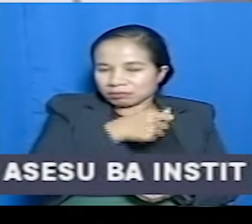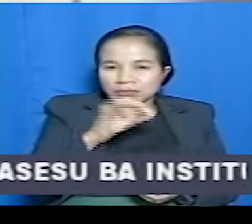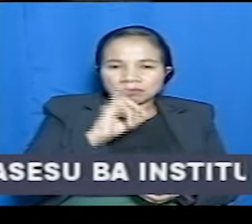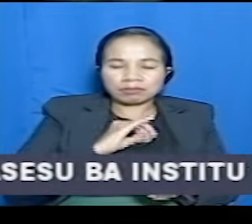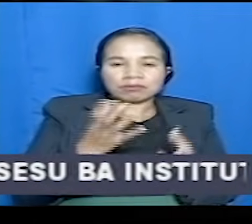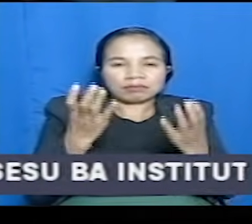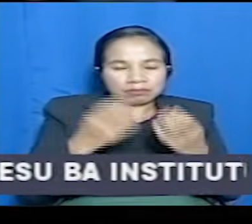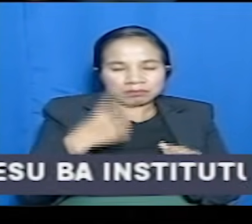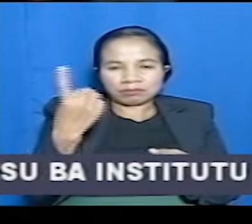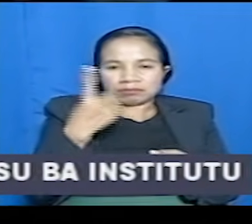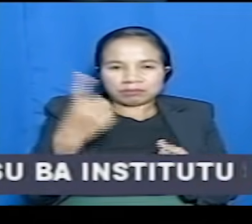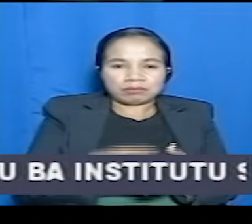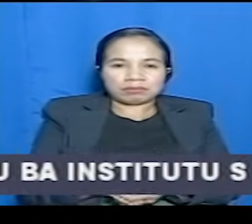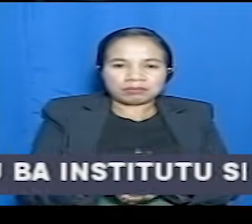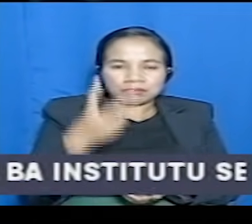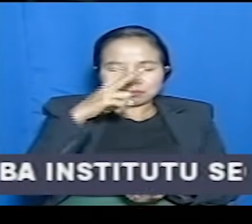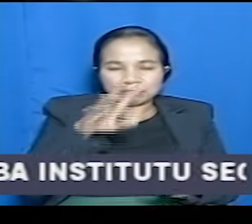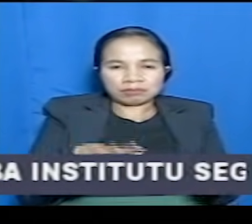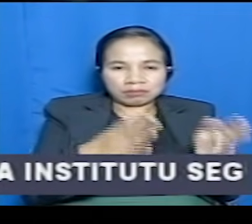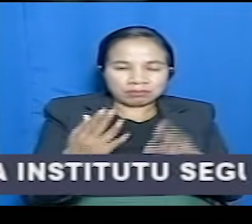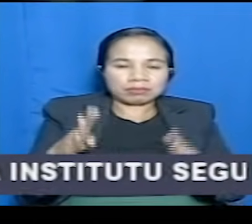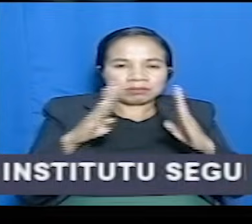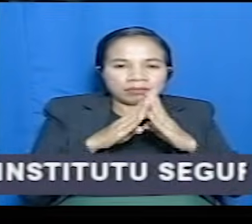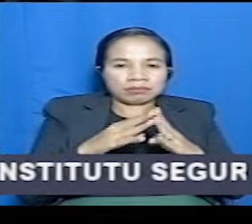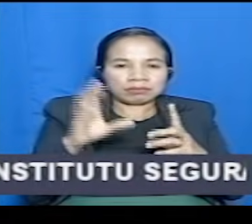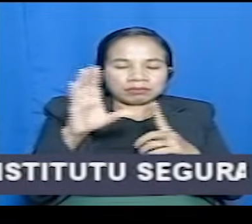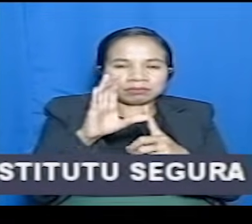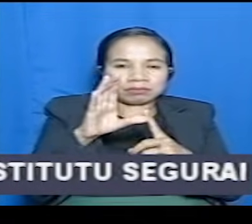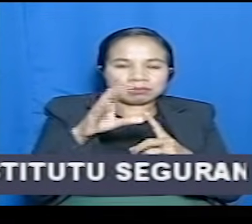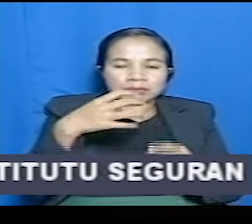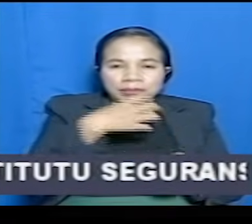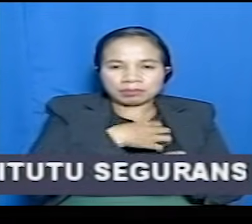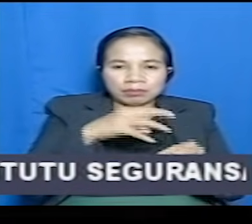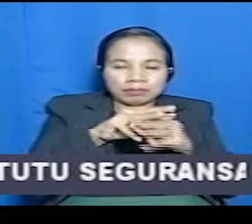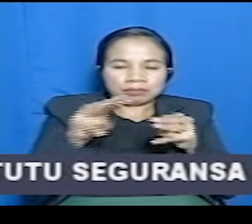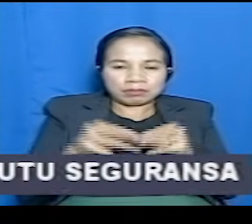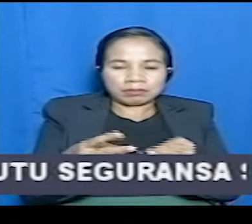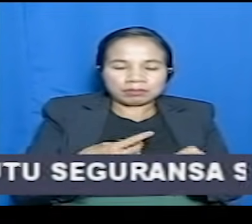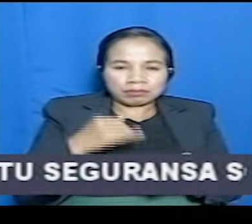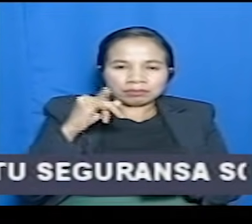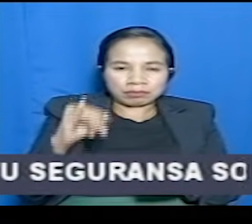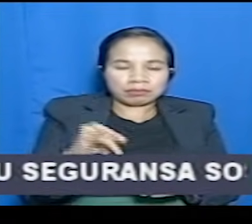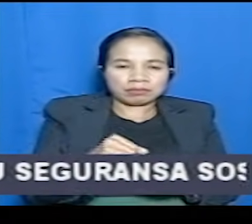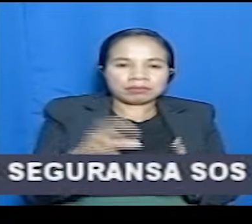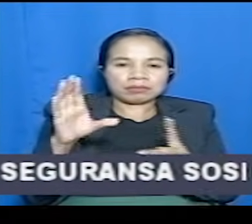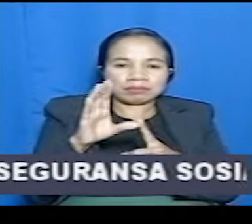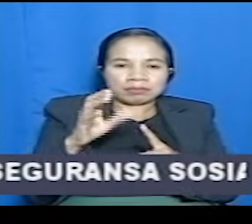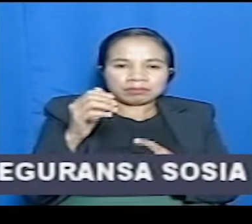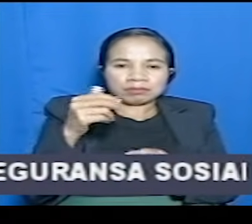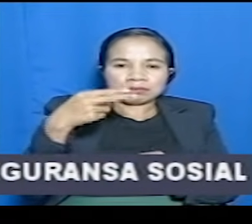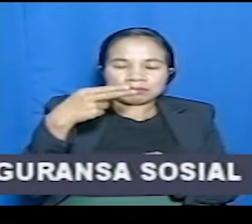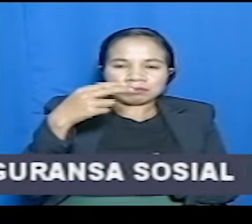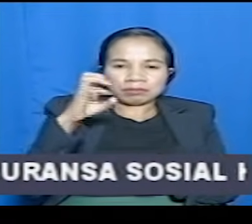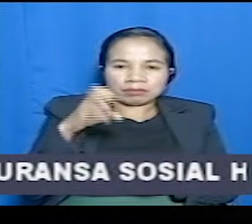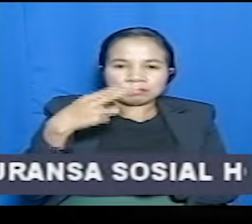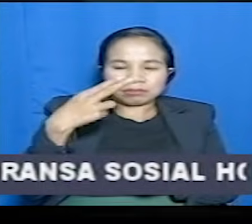mi dane de. Hau foi in visita tia mati uma. Segundo comandante polícia município Dili. Superintendente Euclides